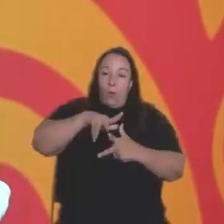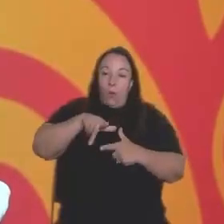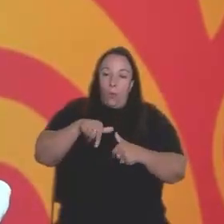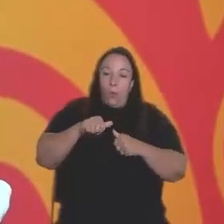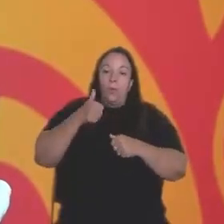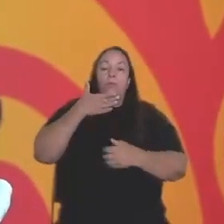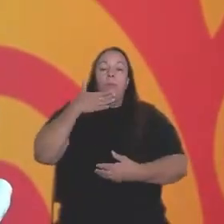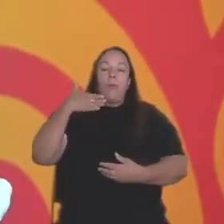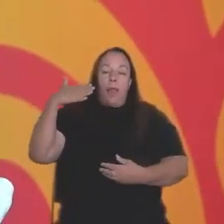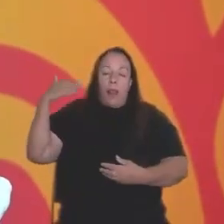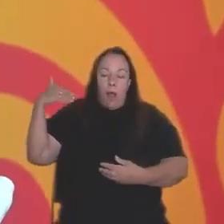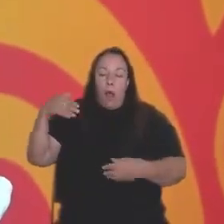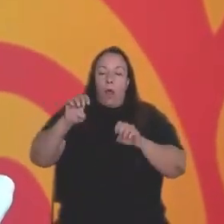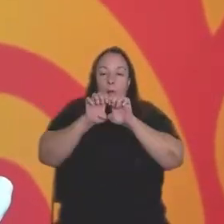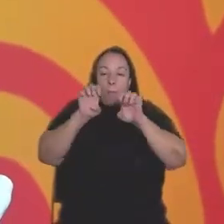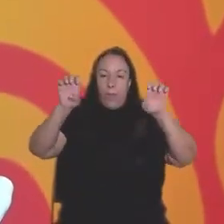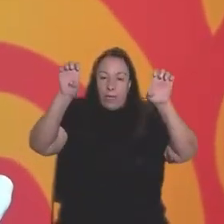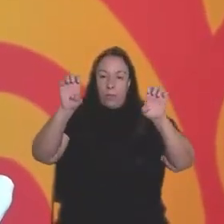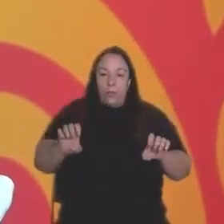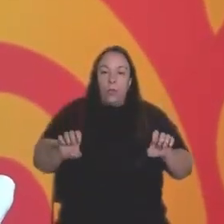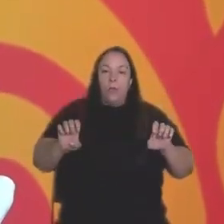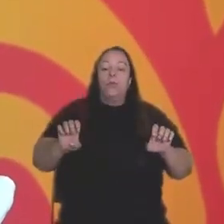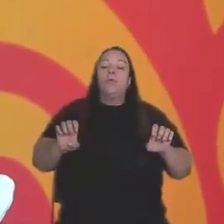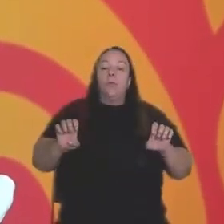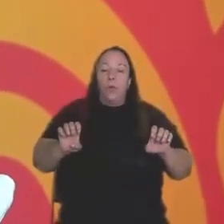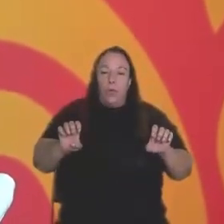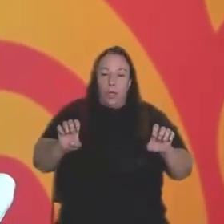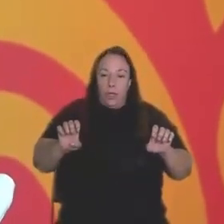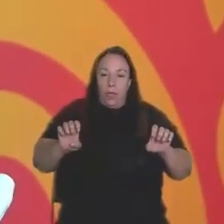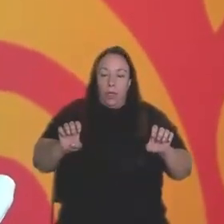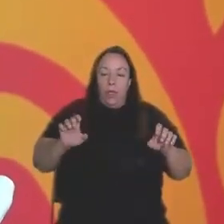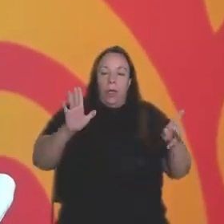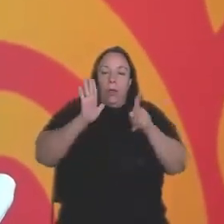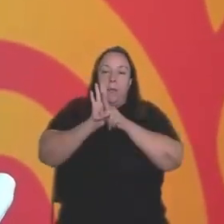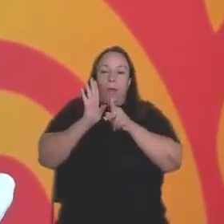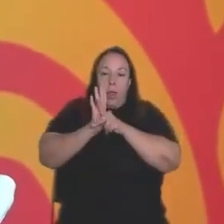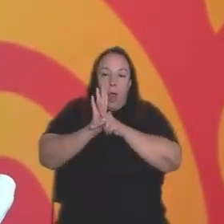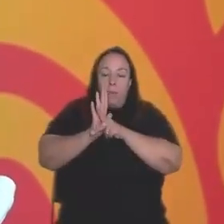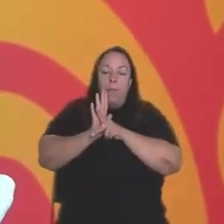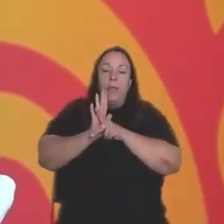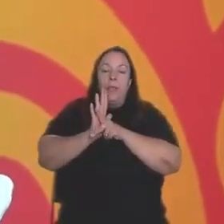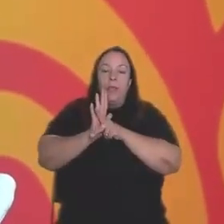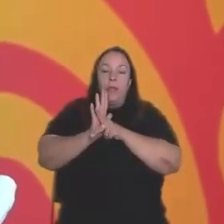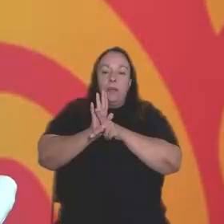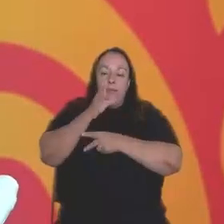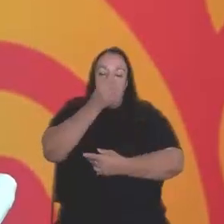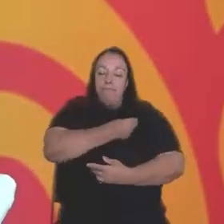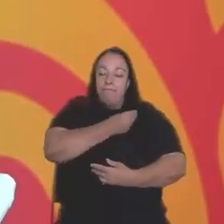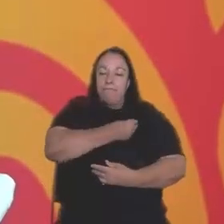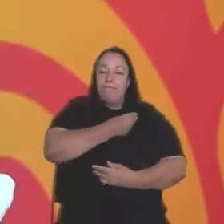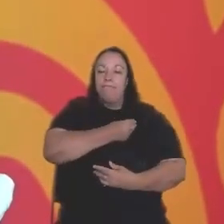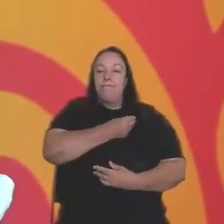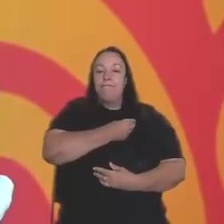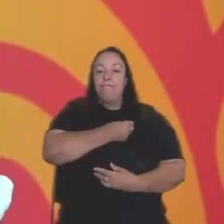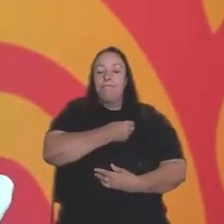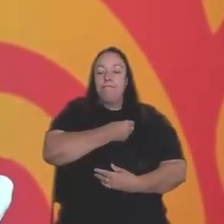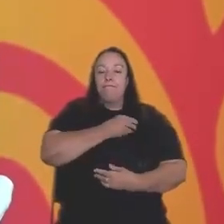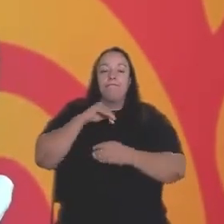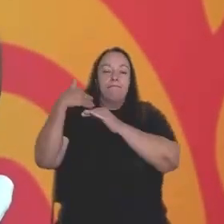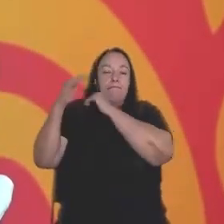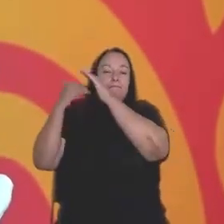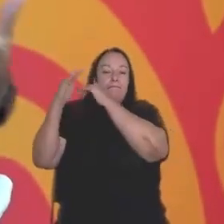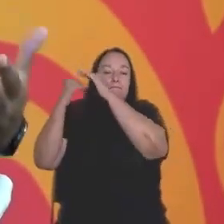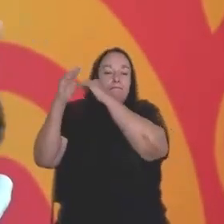melhor, de deixar uma estrutura mais própria para que a gente tenha uma vida, né,